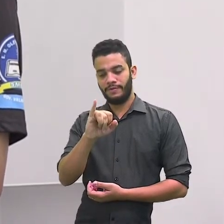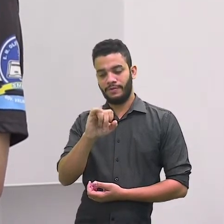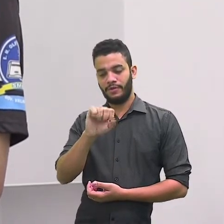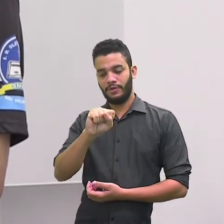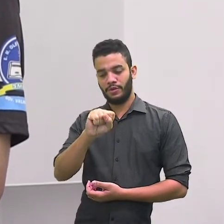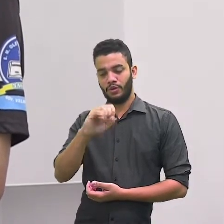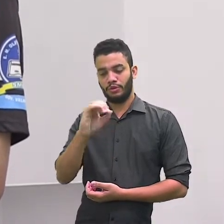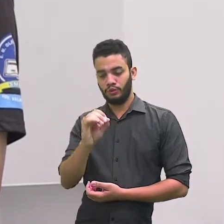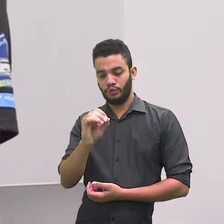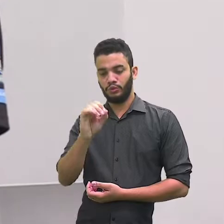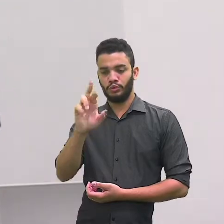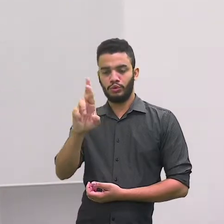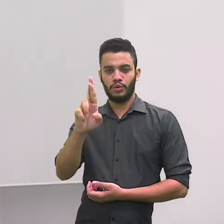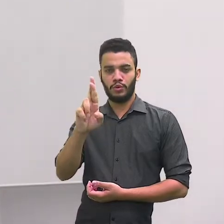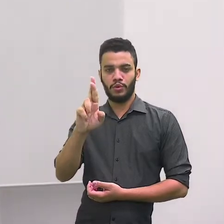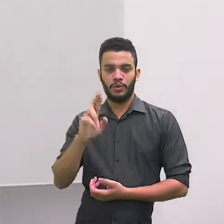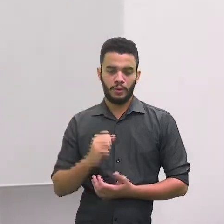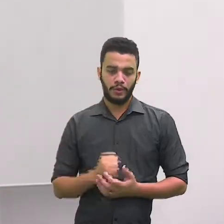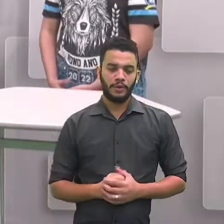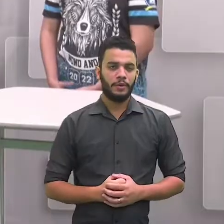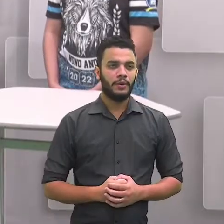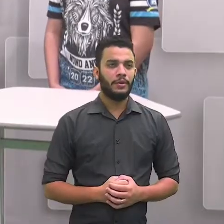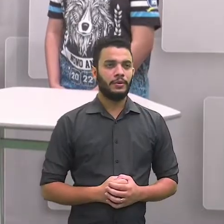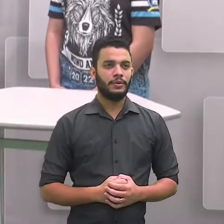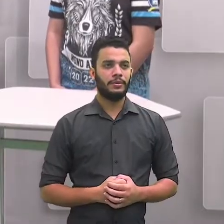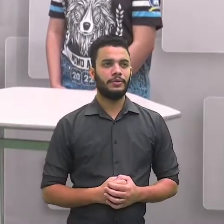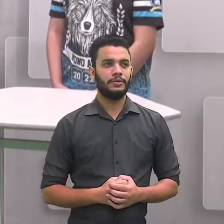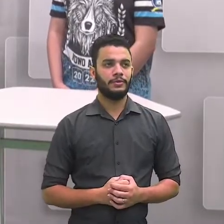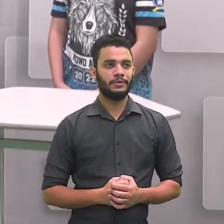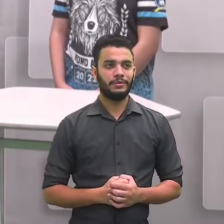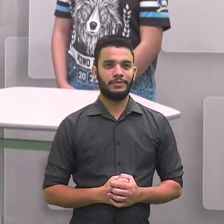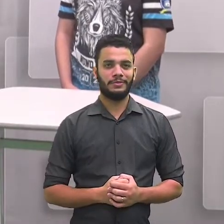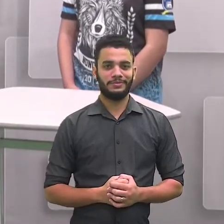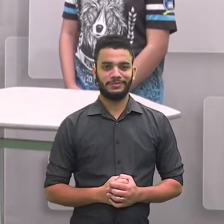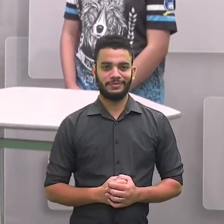R-E-T-R-O-V-I-S-O-R. Retrovisor. Que é isso, meu filho? Calma.